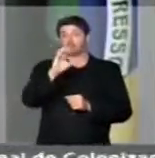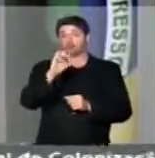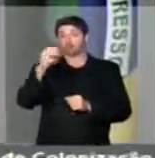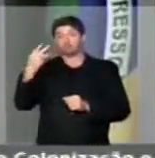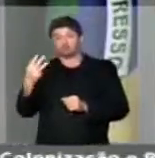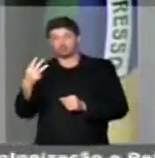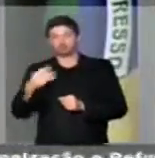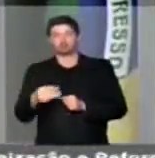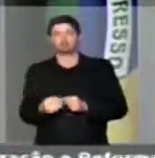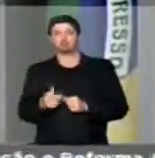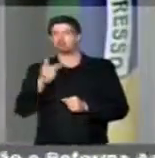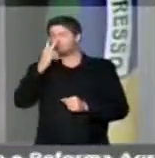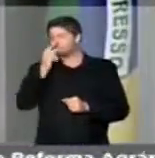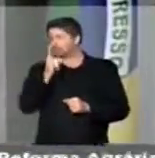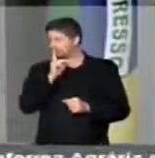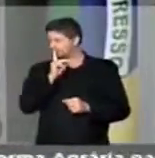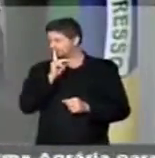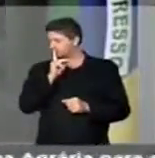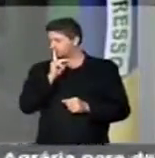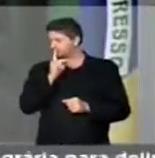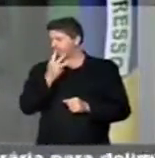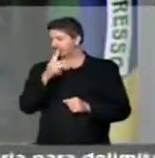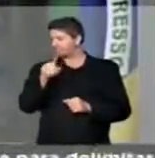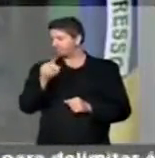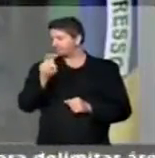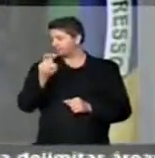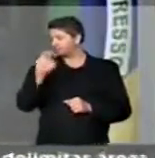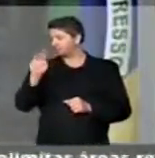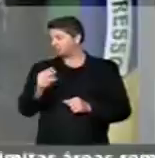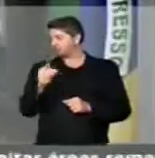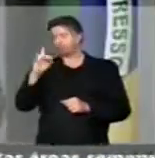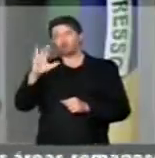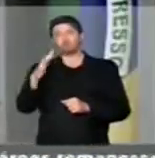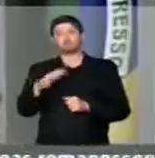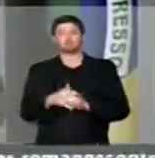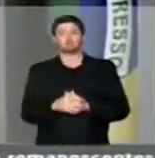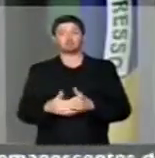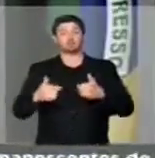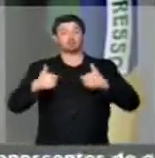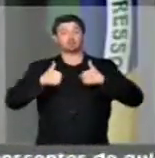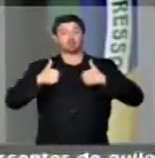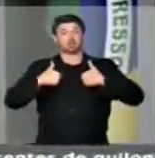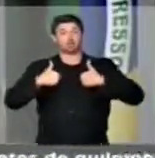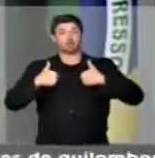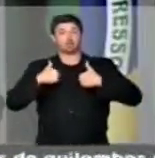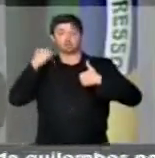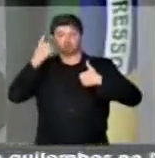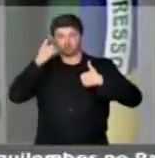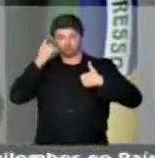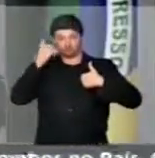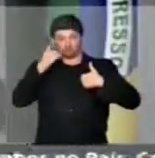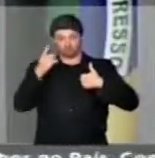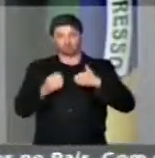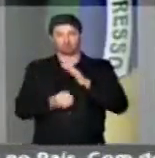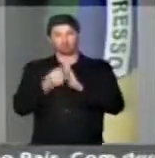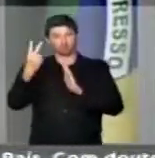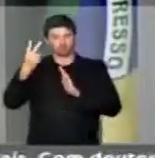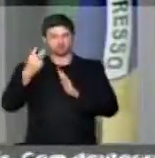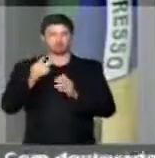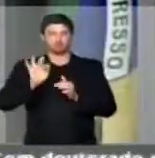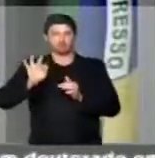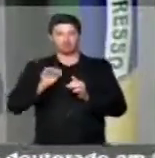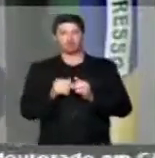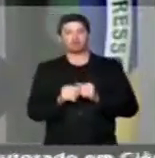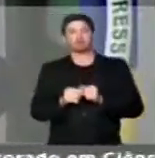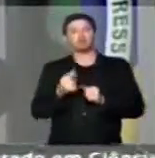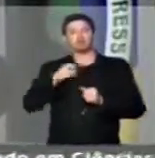2003, e se eu não me engano, 3,5 milhões de dólares. E eu, deputado de segundo mandato,